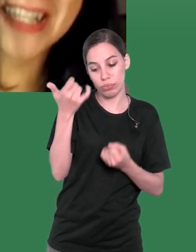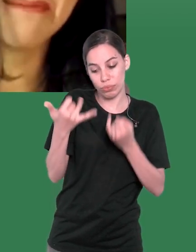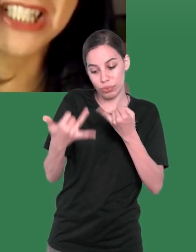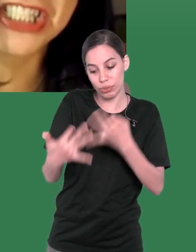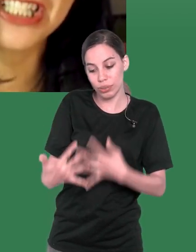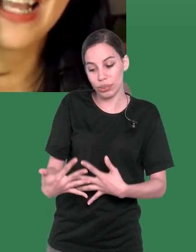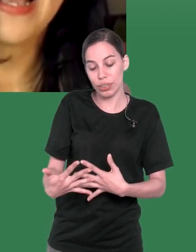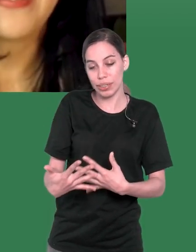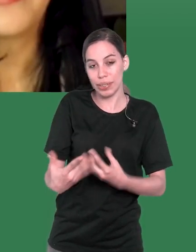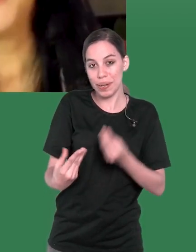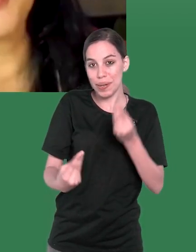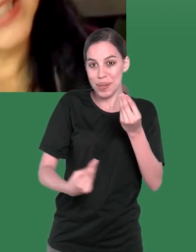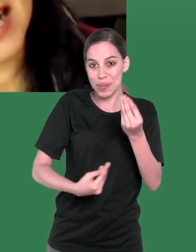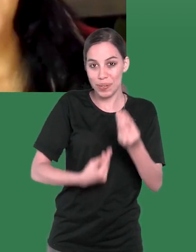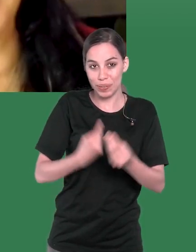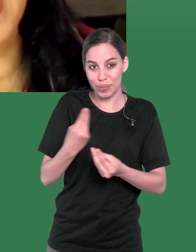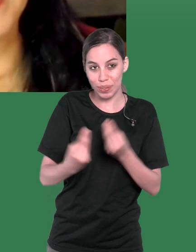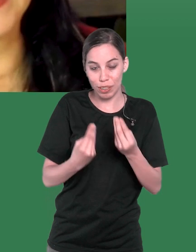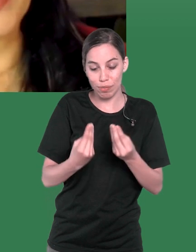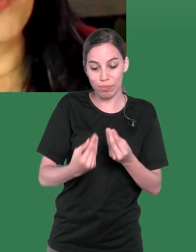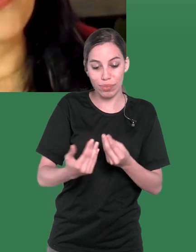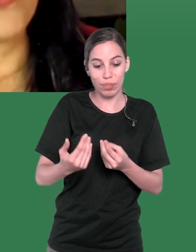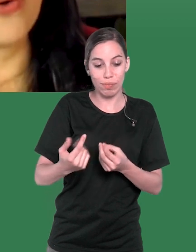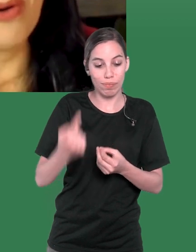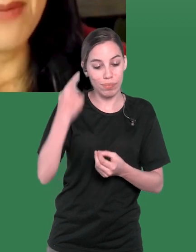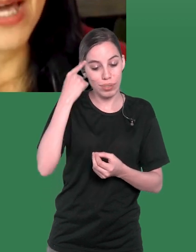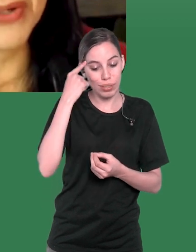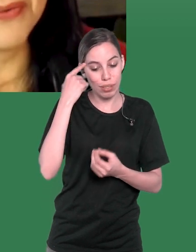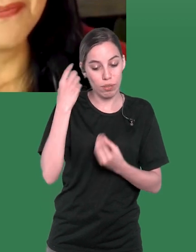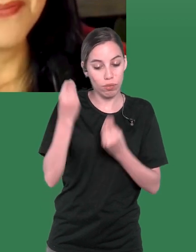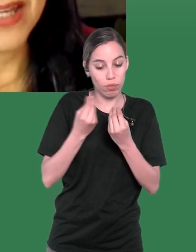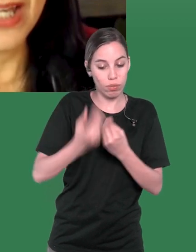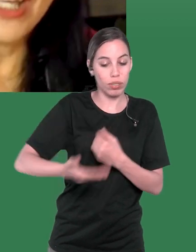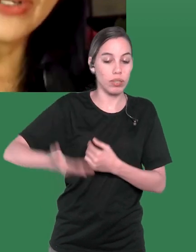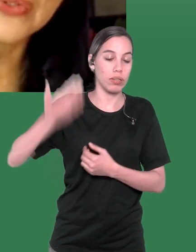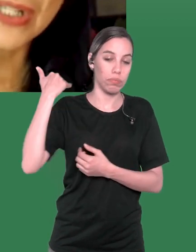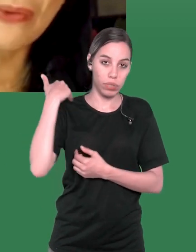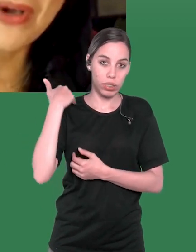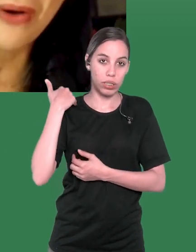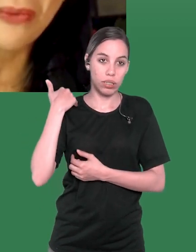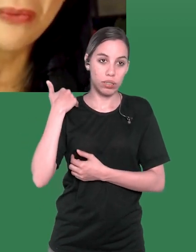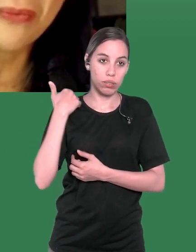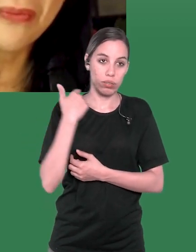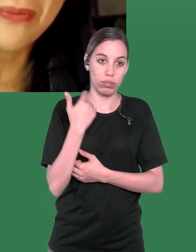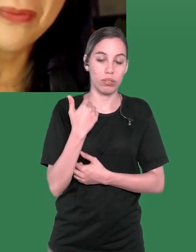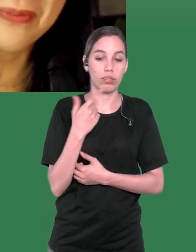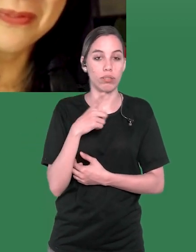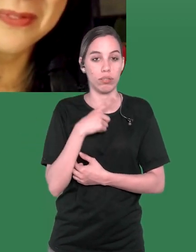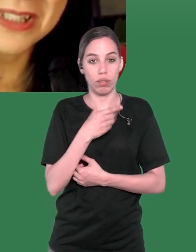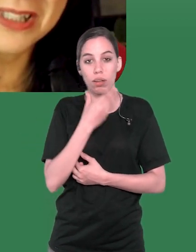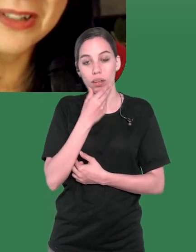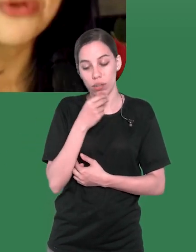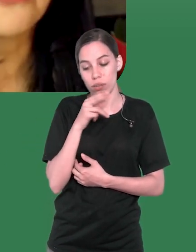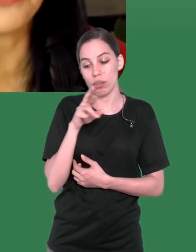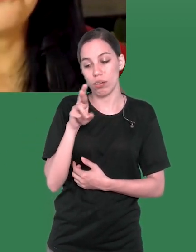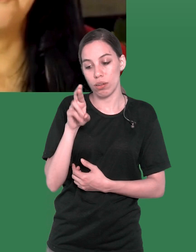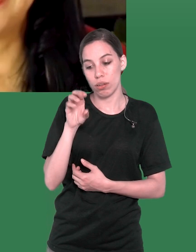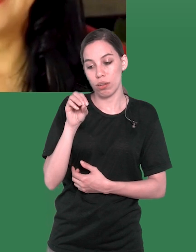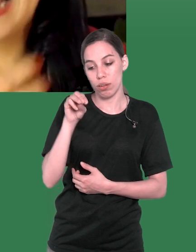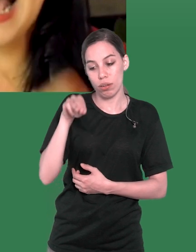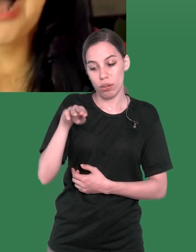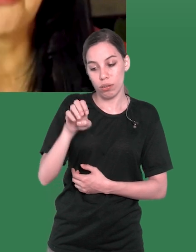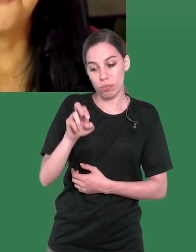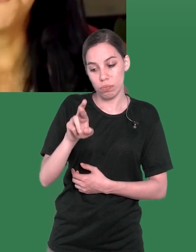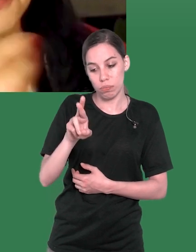literários, exatamente, a antiguidade clássica com Homero e o seu cão, e o